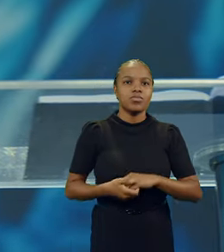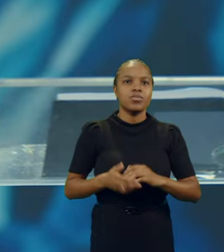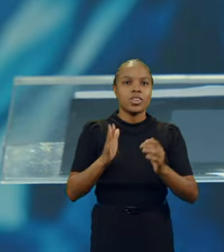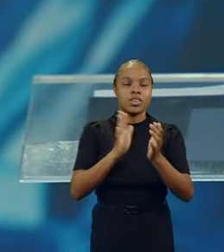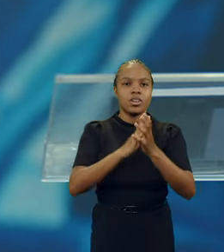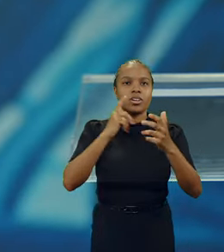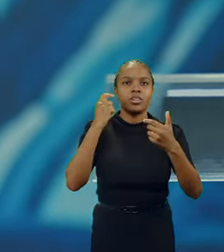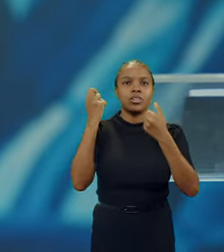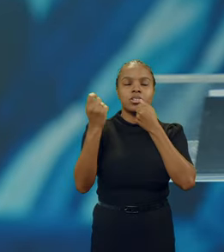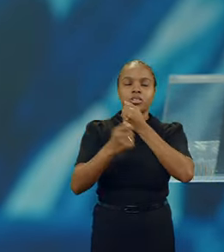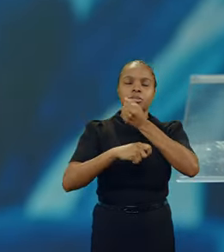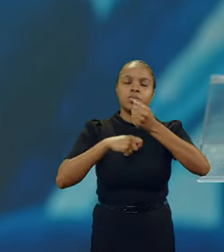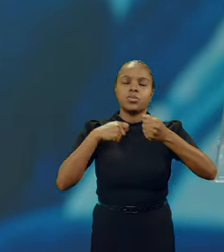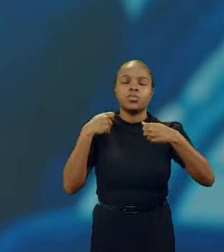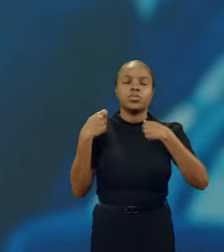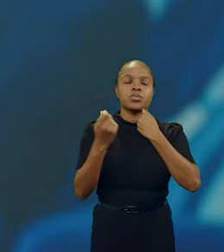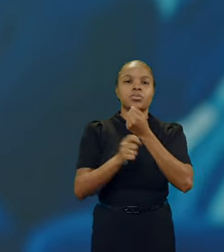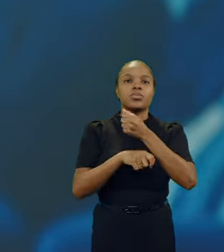Aleluia.